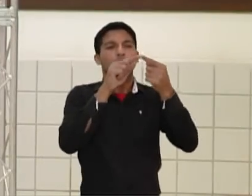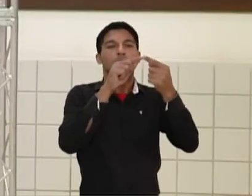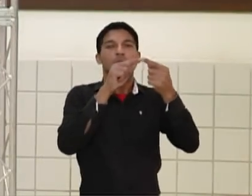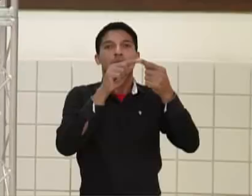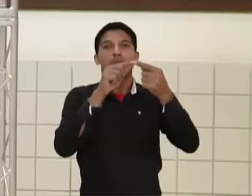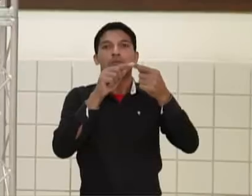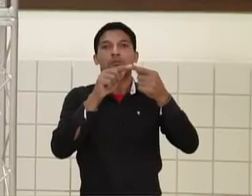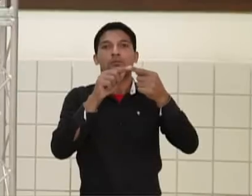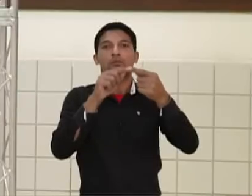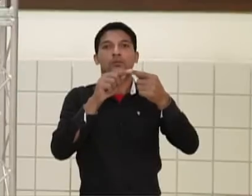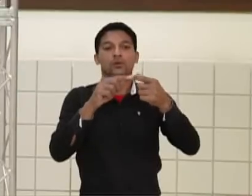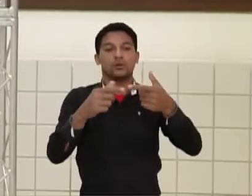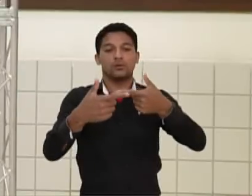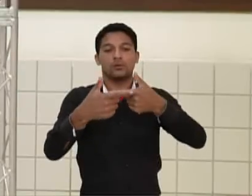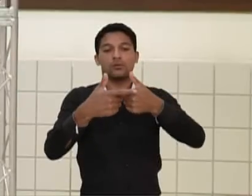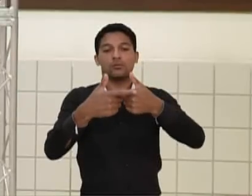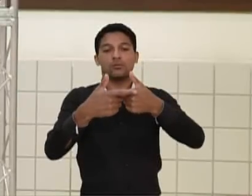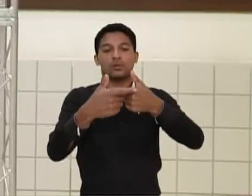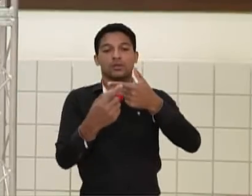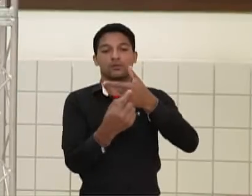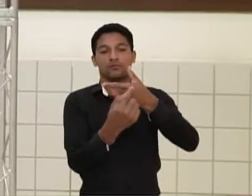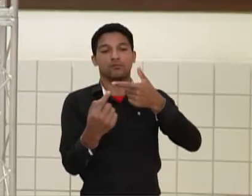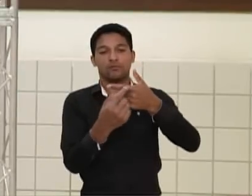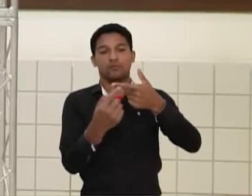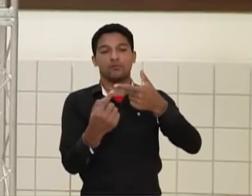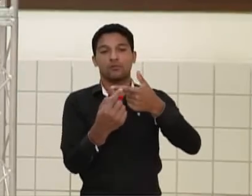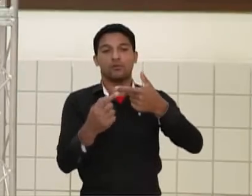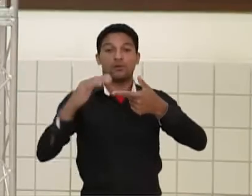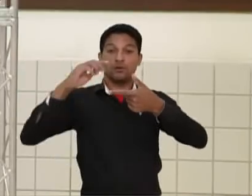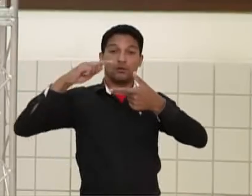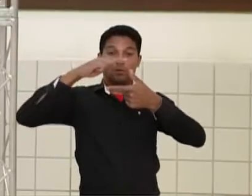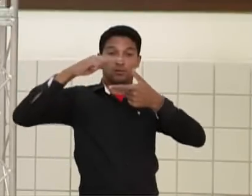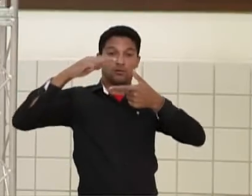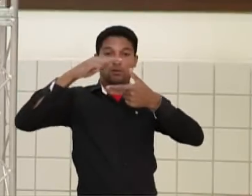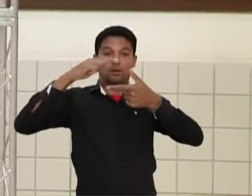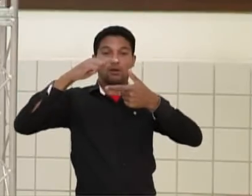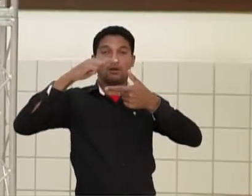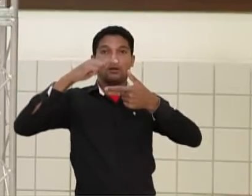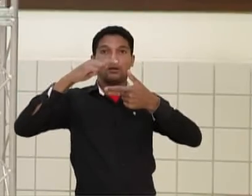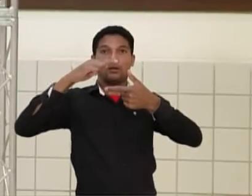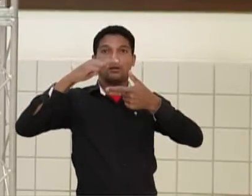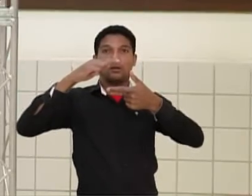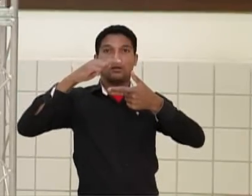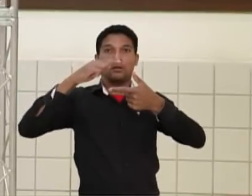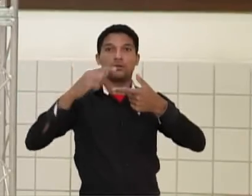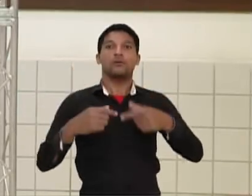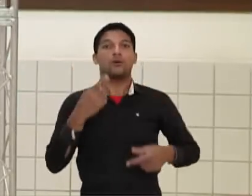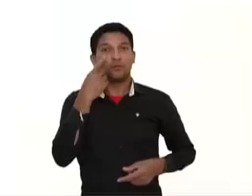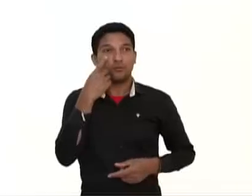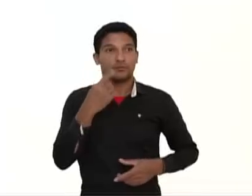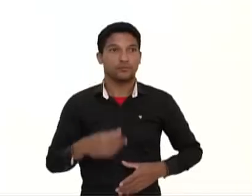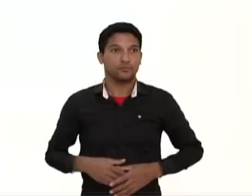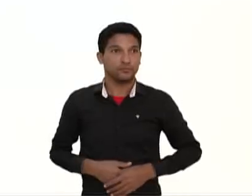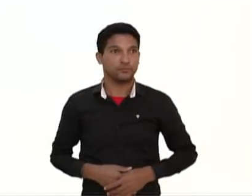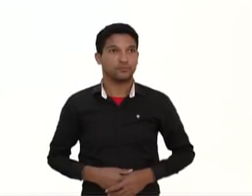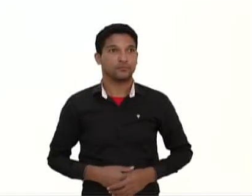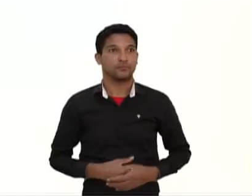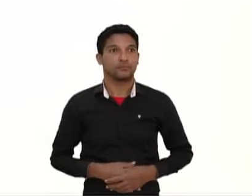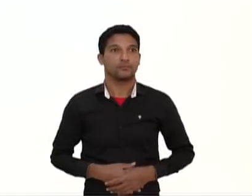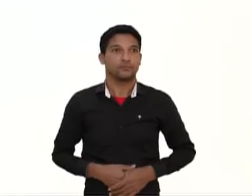é a metade da soma das duas bases. Então, olha lá comigo a propriedade de base média.